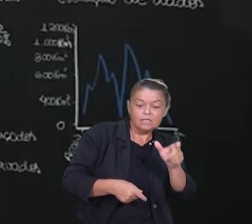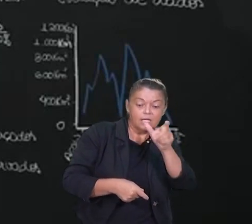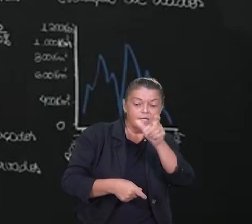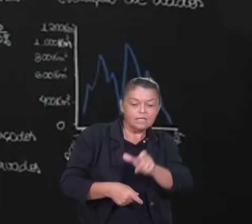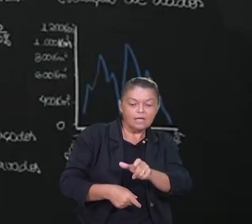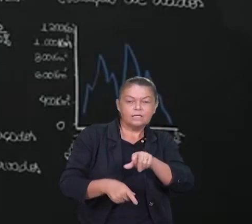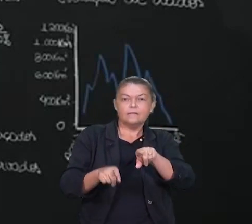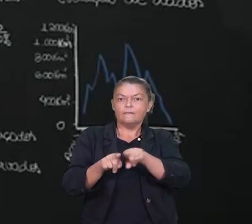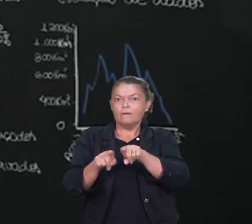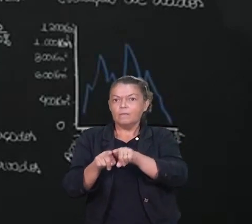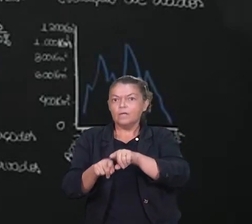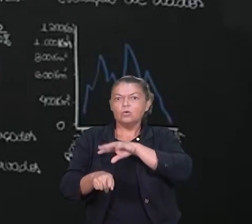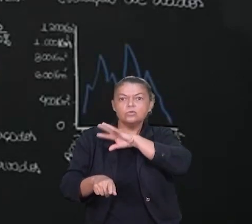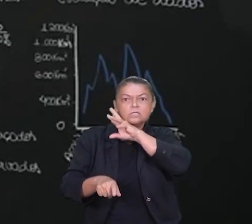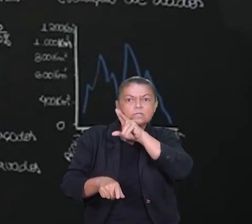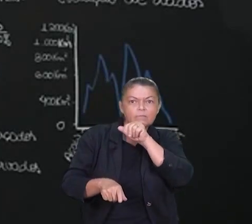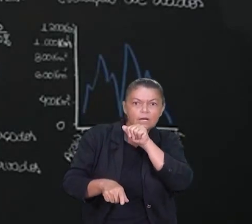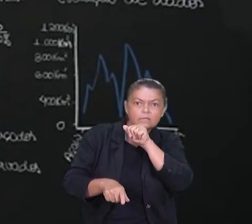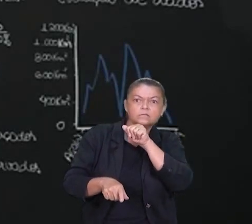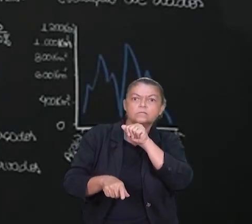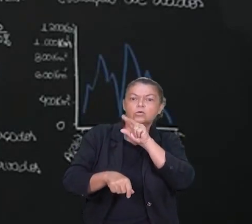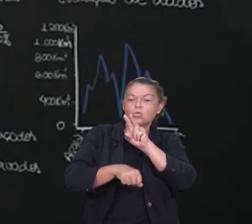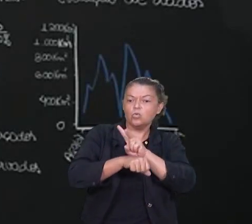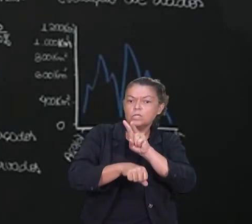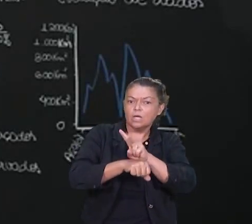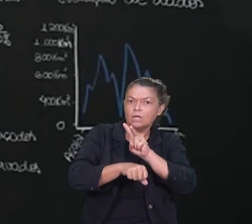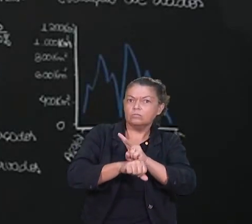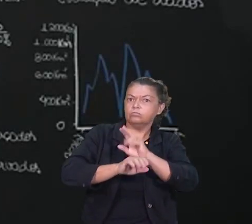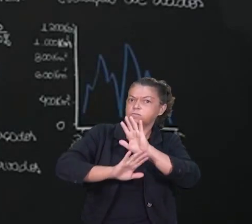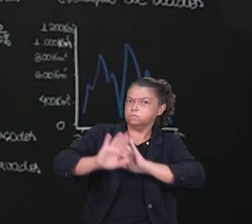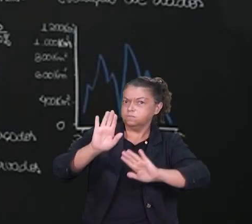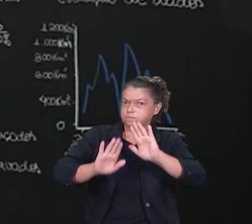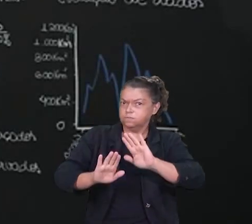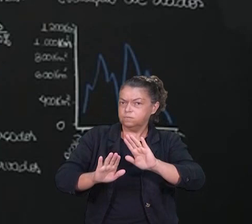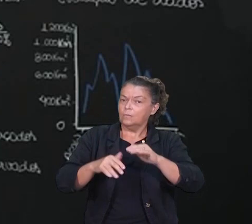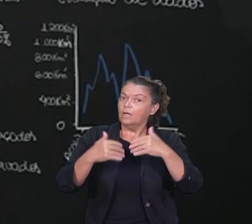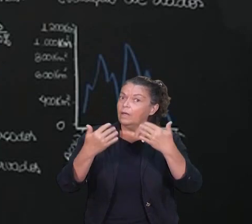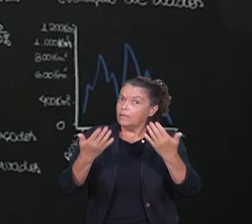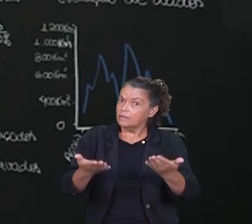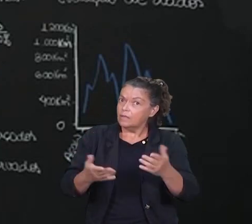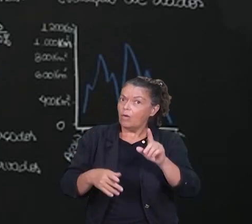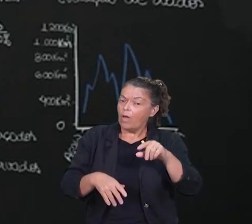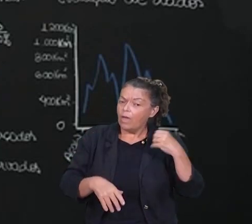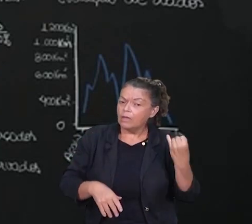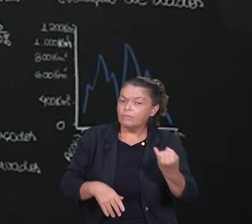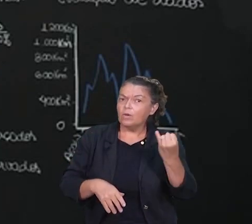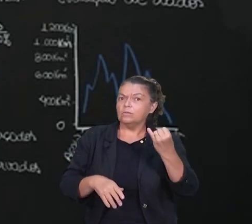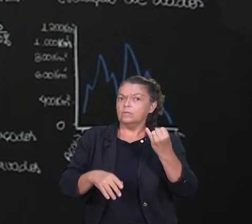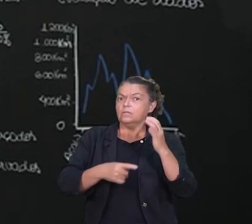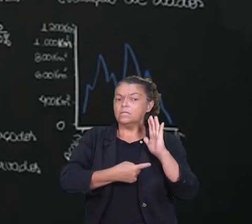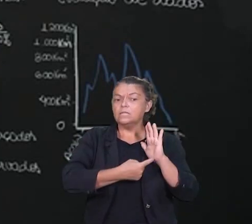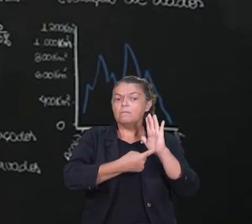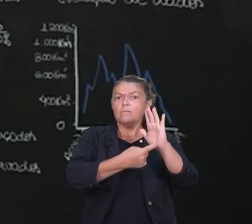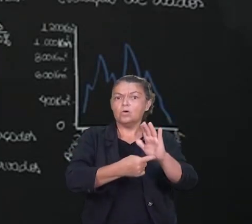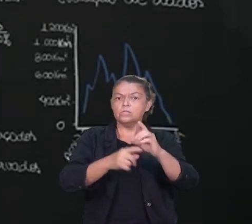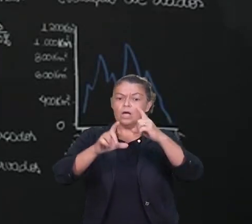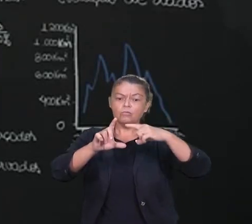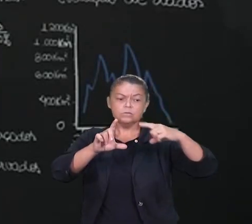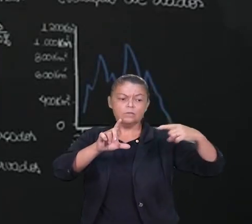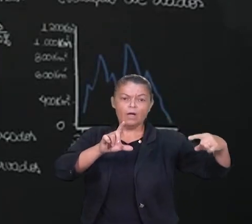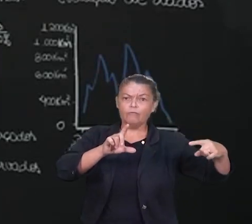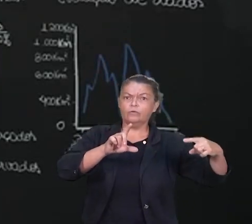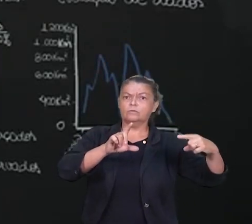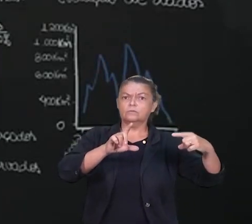uma proporcionalidade dentro desse gráfico. É isso que ele quer mostrar, visualmente dizendo que os animais ameaçados de extinção